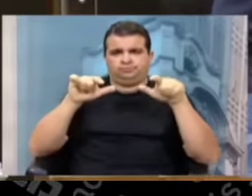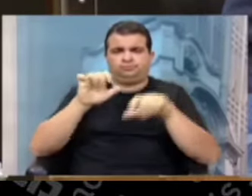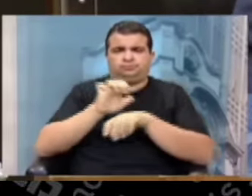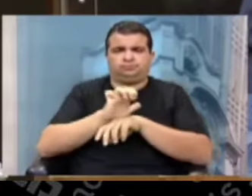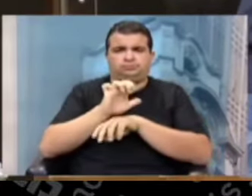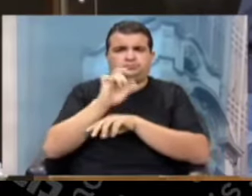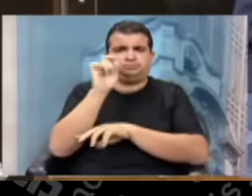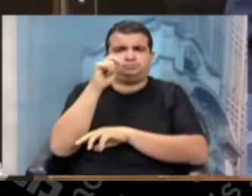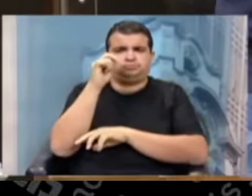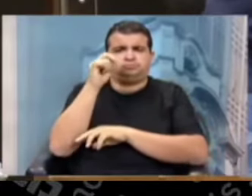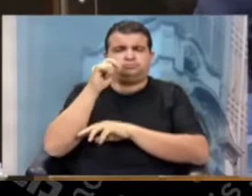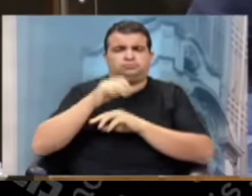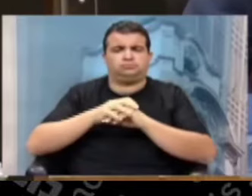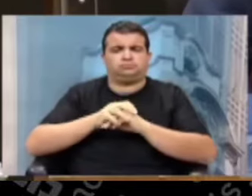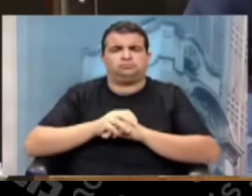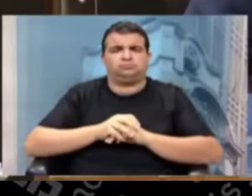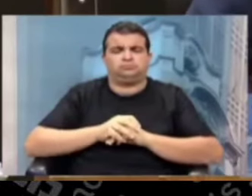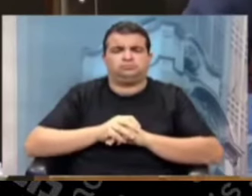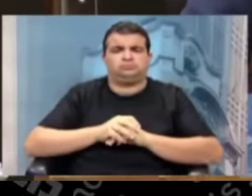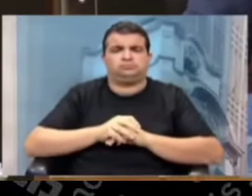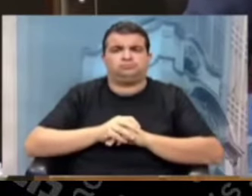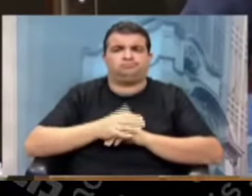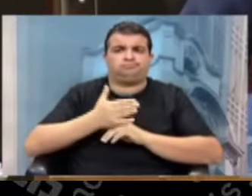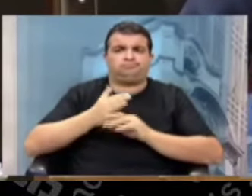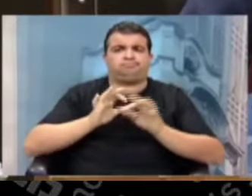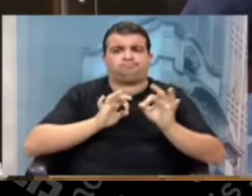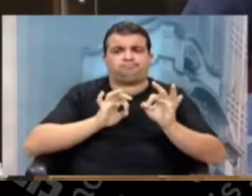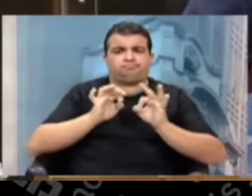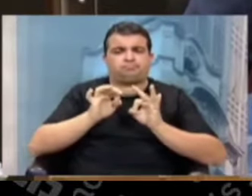Grande do Sul, esse projeto